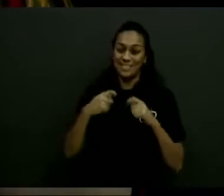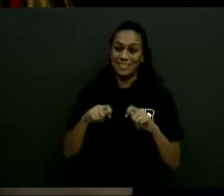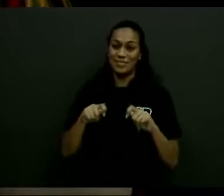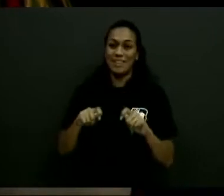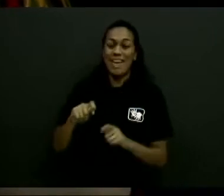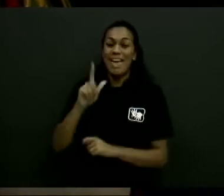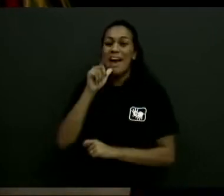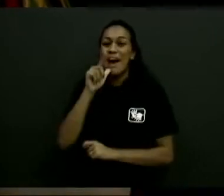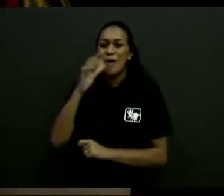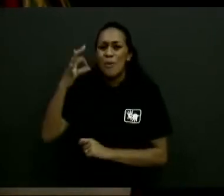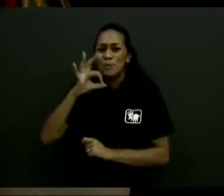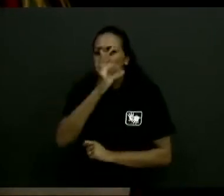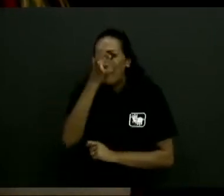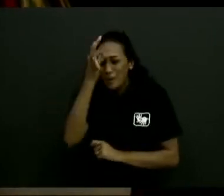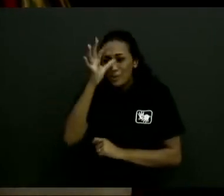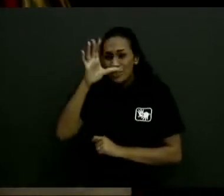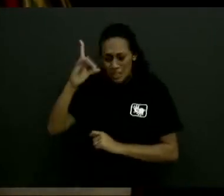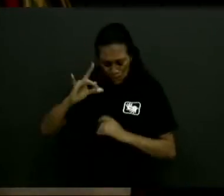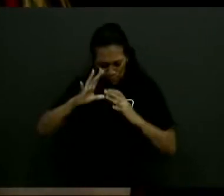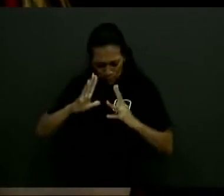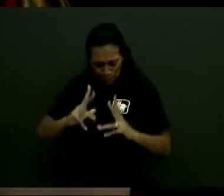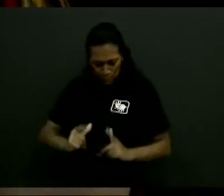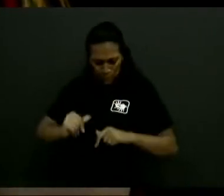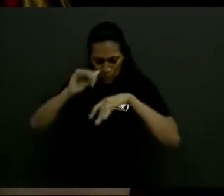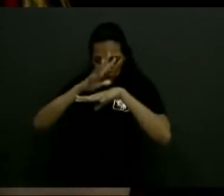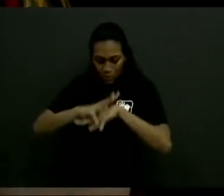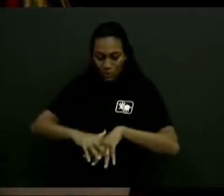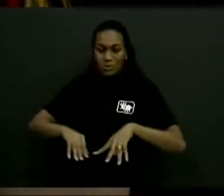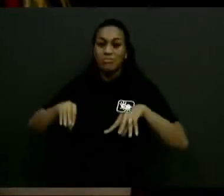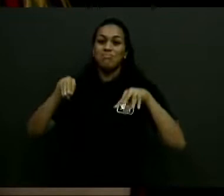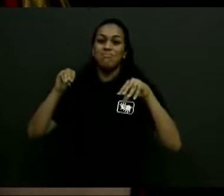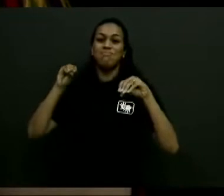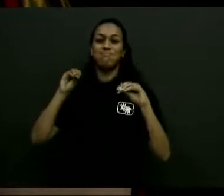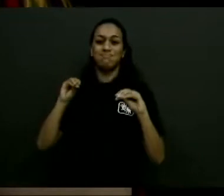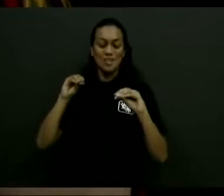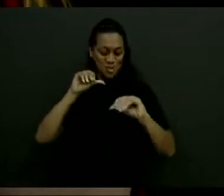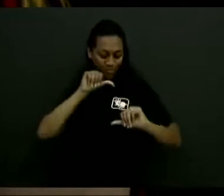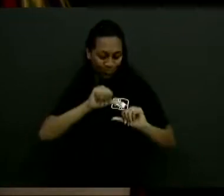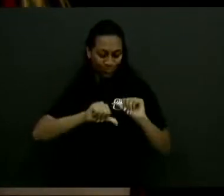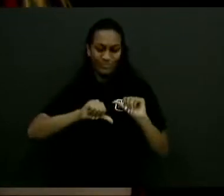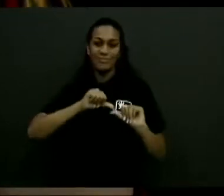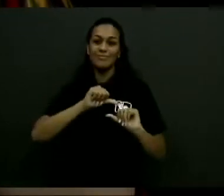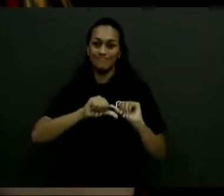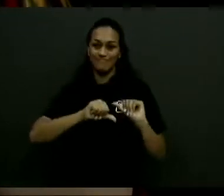Águas que curam, que limpam, que restauram.